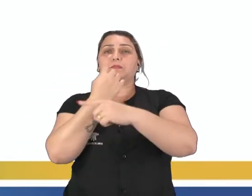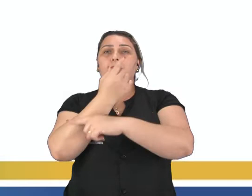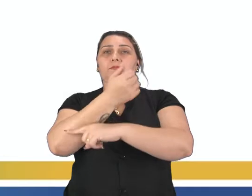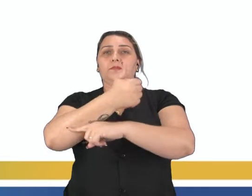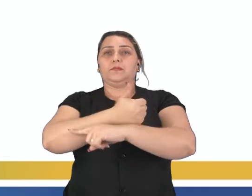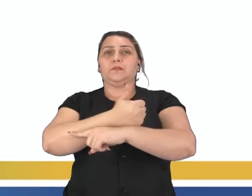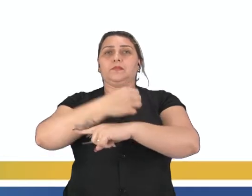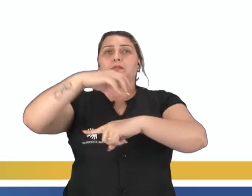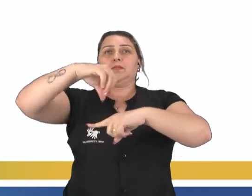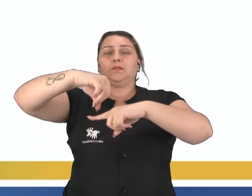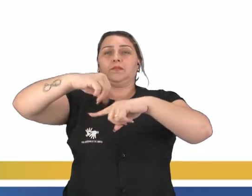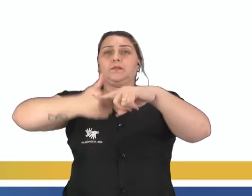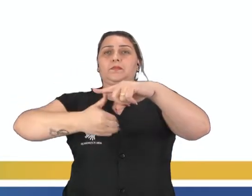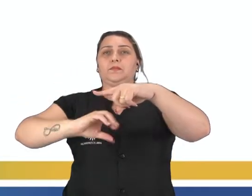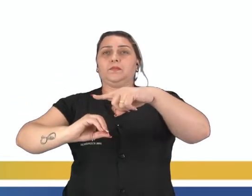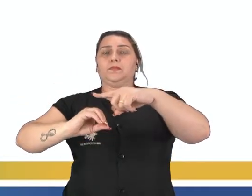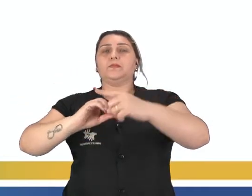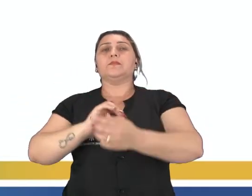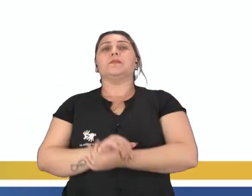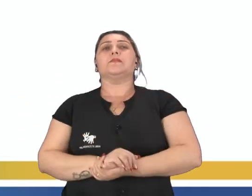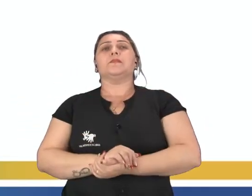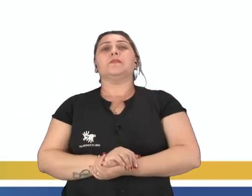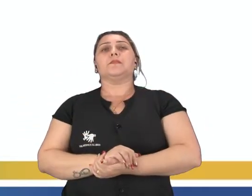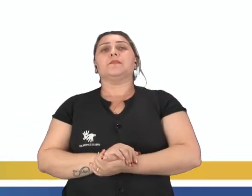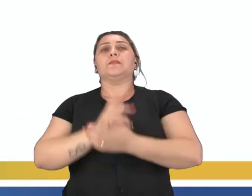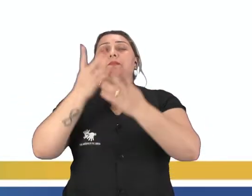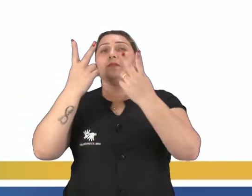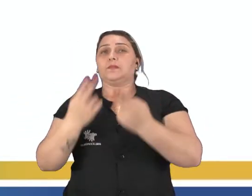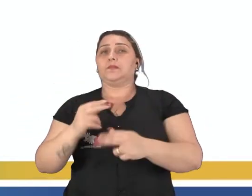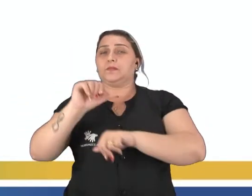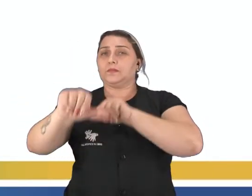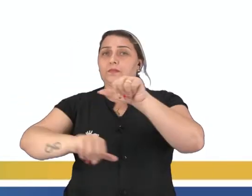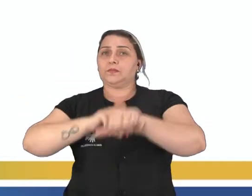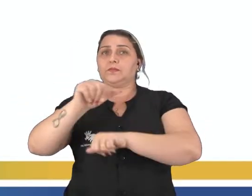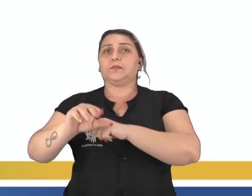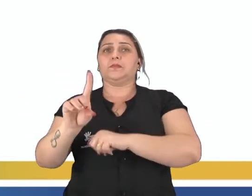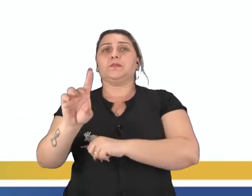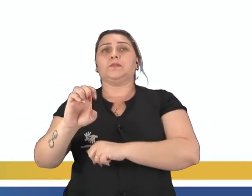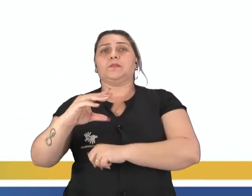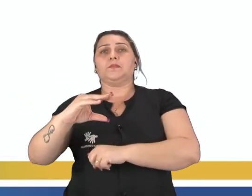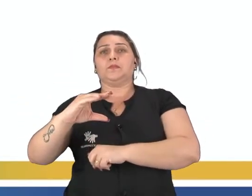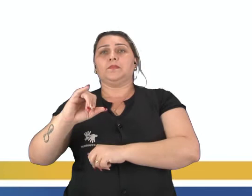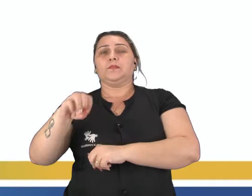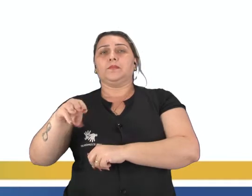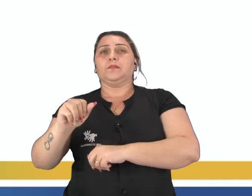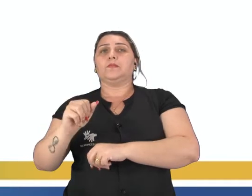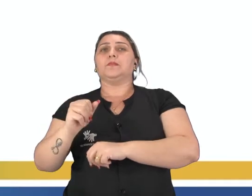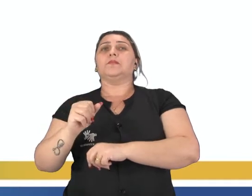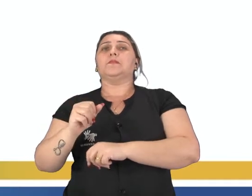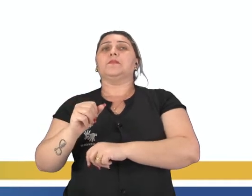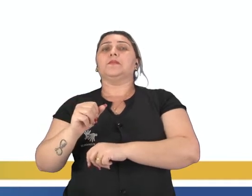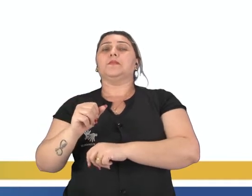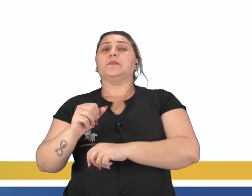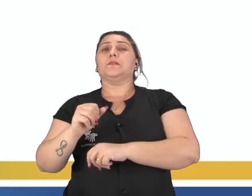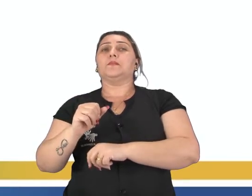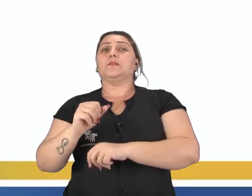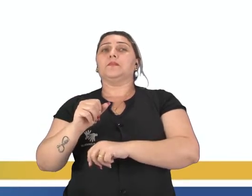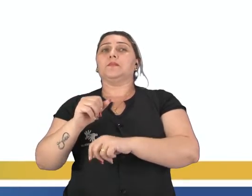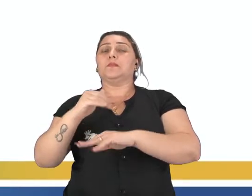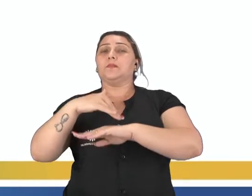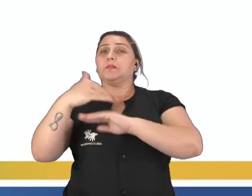Eu tenho 1 inteiro e 9/10. Quando eu vou transformar isso em decimal, a parte inteira ela não